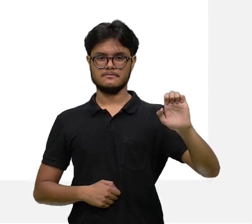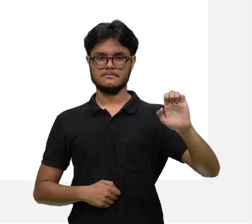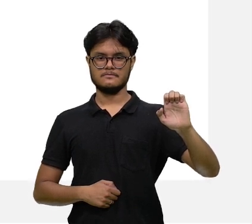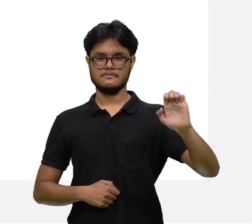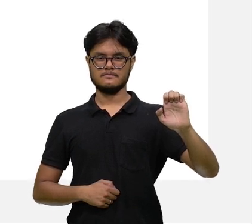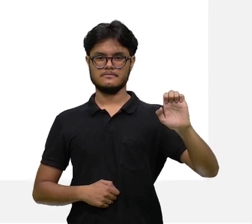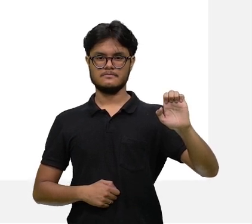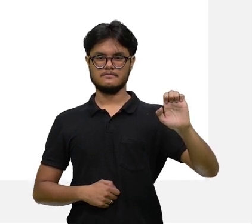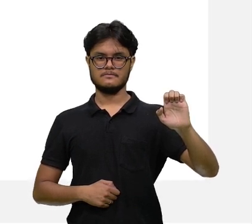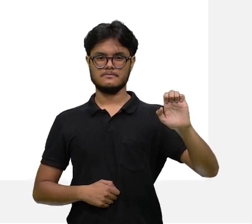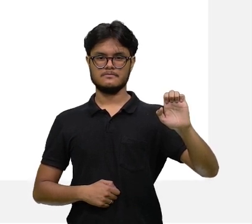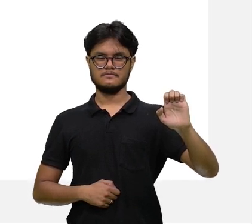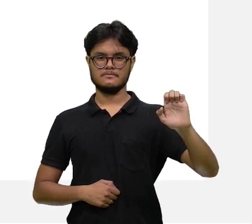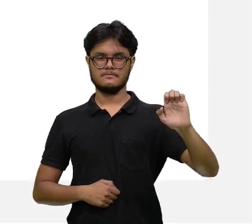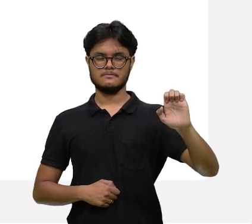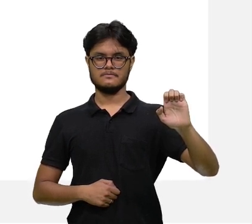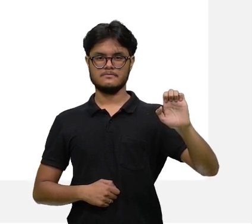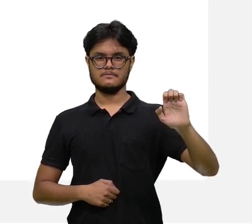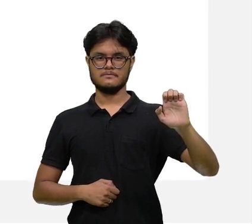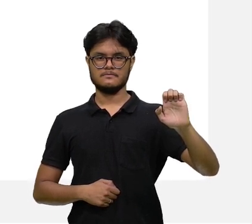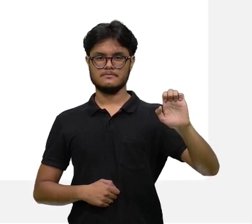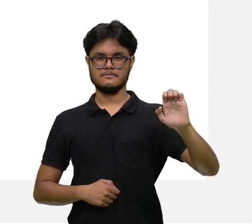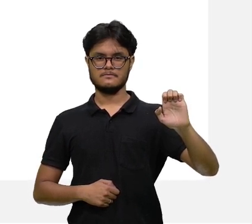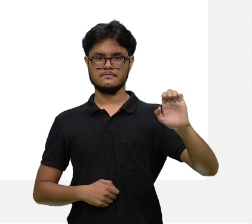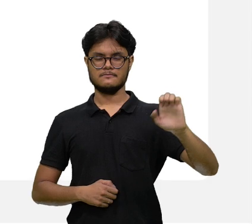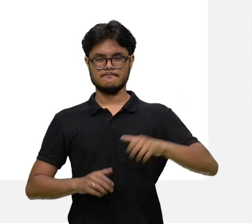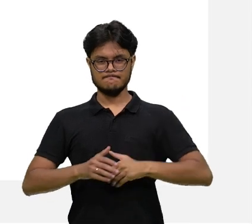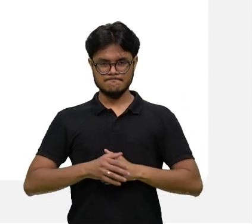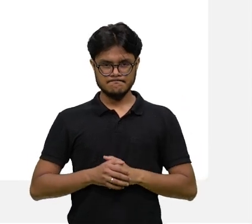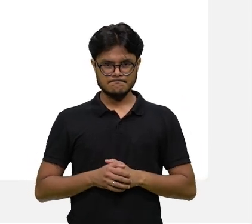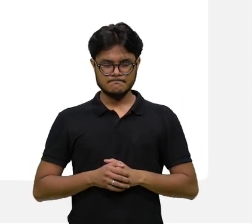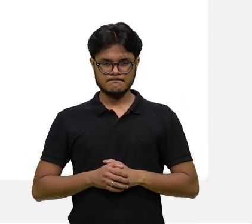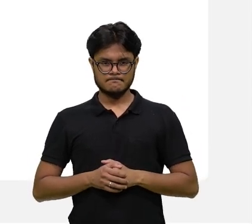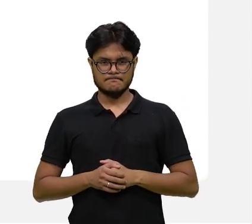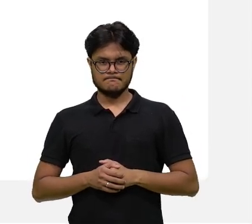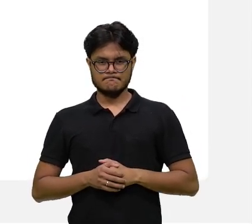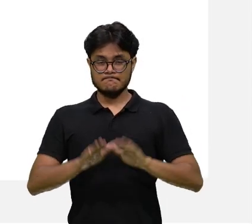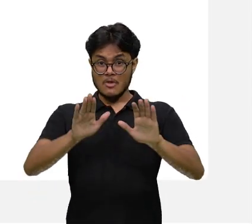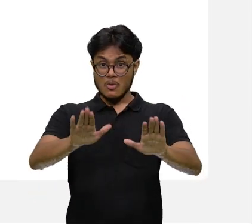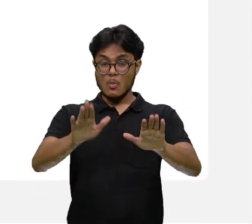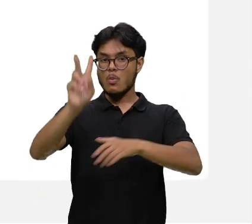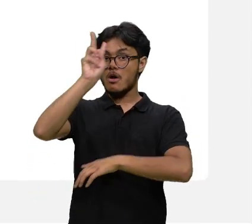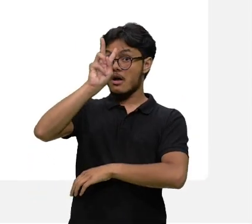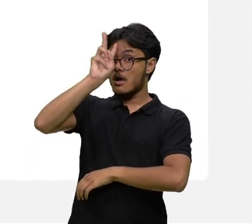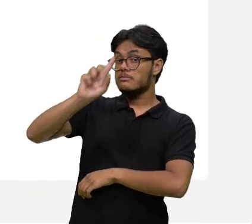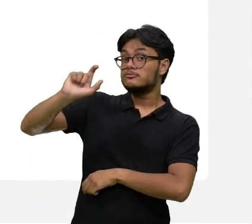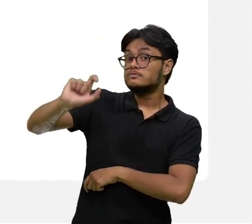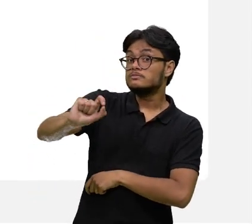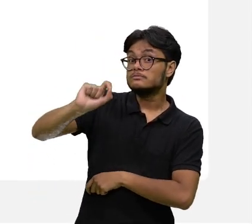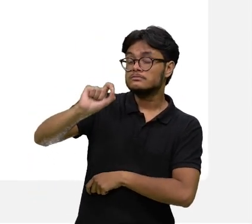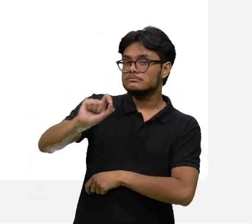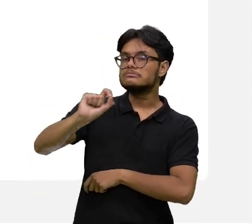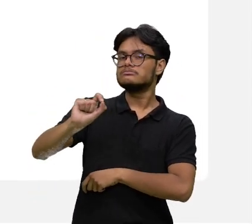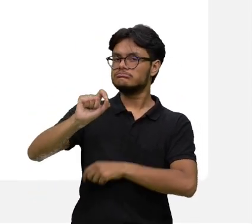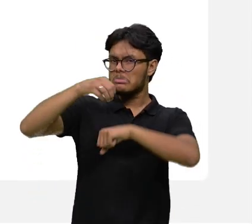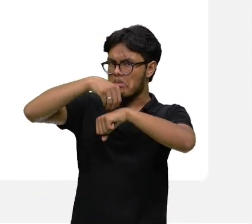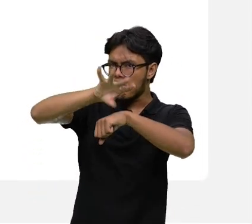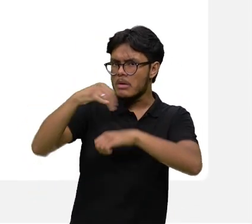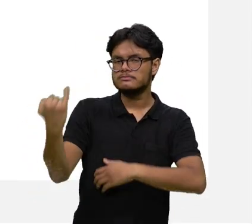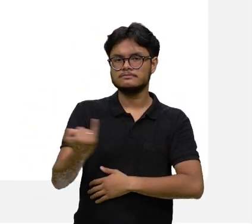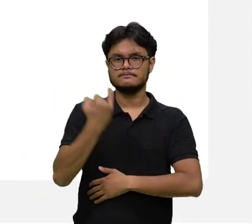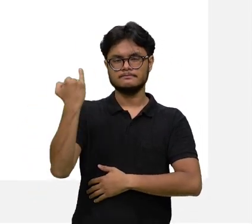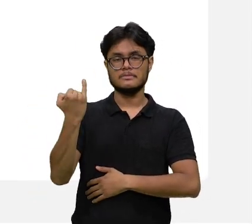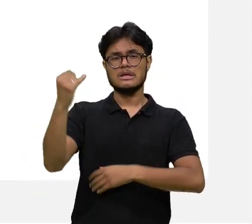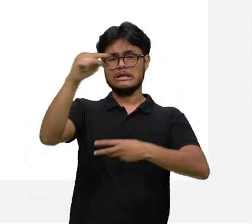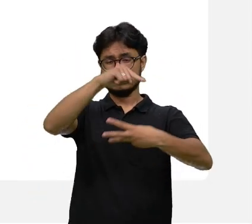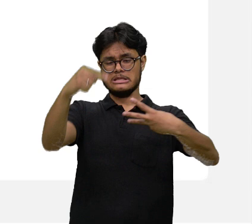as últimas semanas de vida intrauterina, né? Só não esquecer um detalhe importante que eu vou falar para vocês. São 3